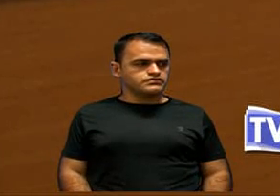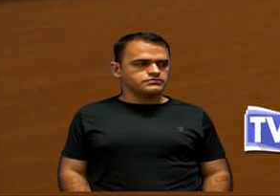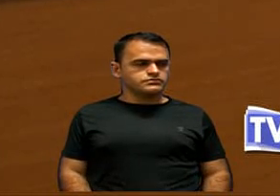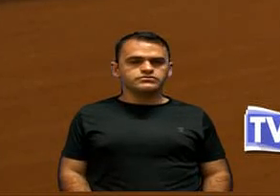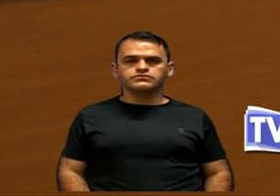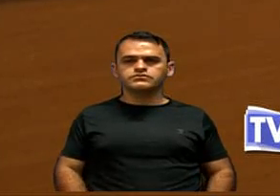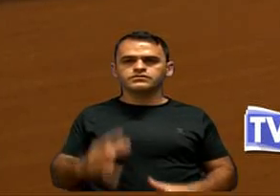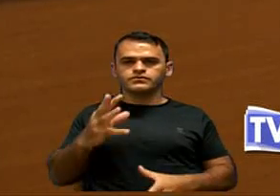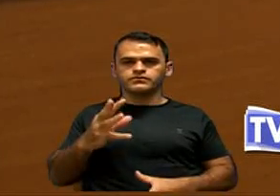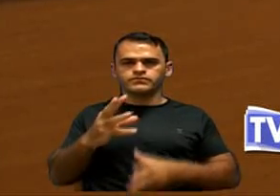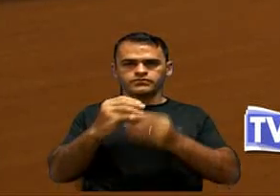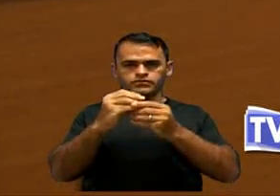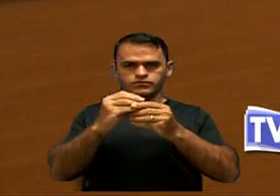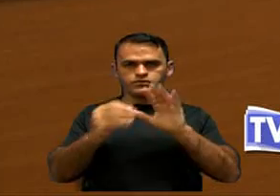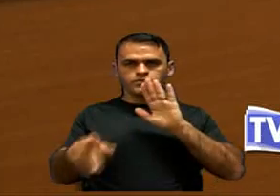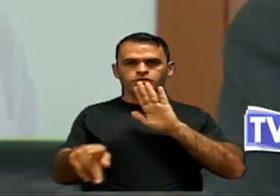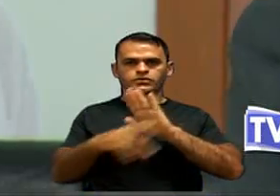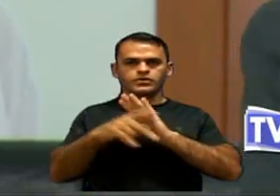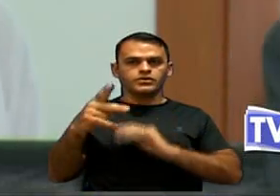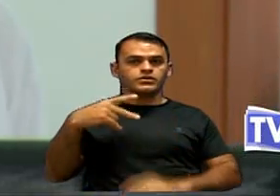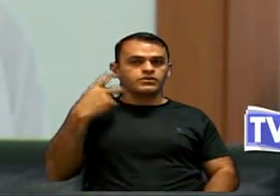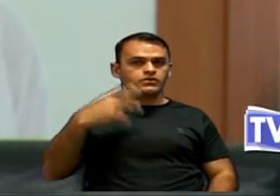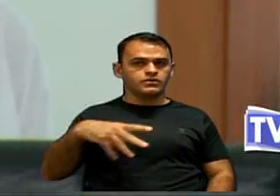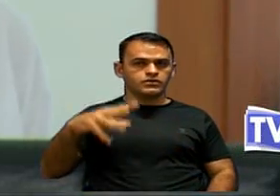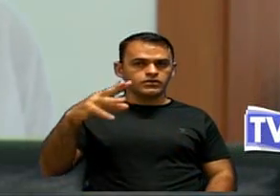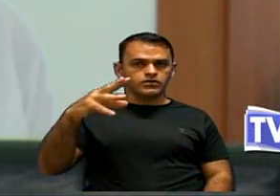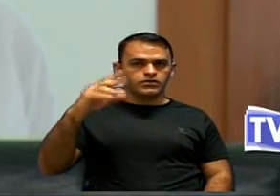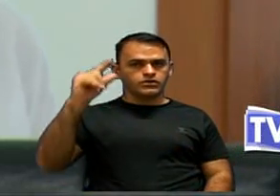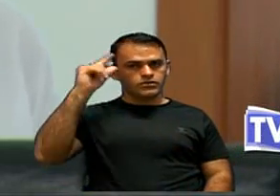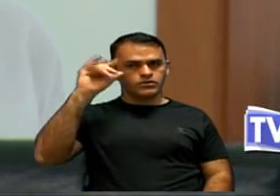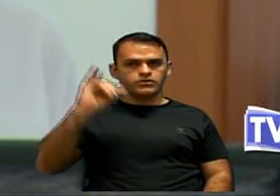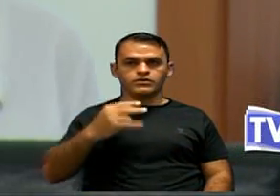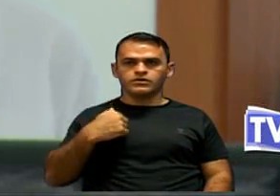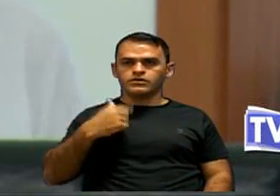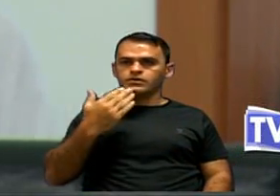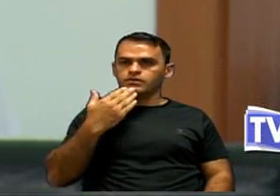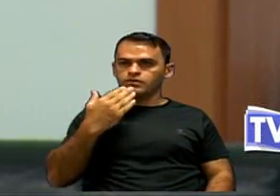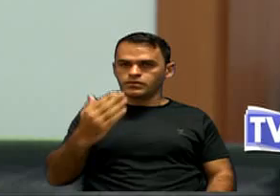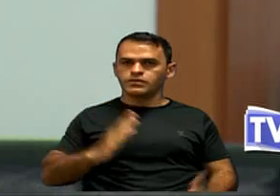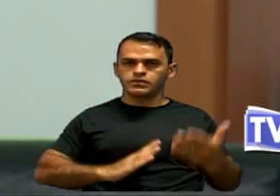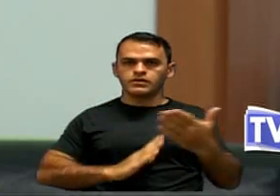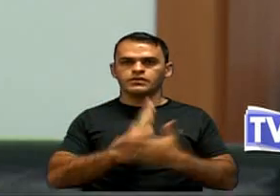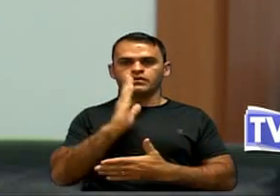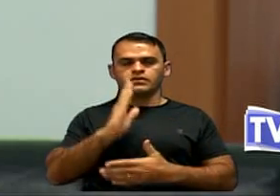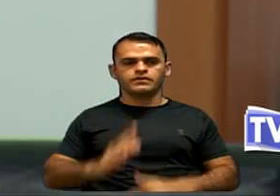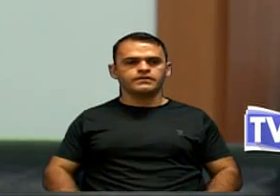Essa emenda é da vereadora Yara. Eu peço votação sim.